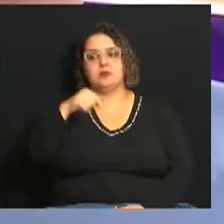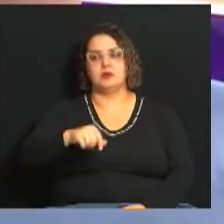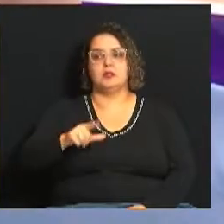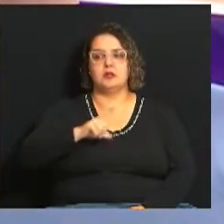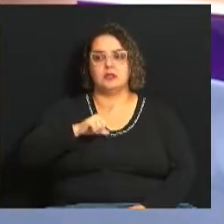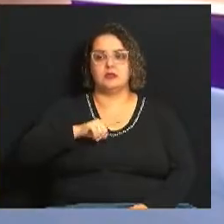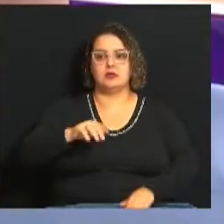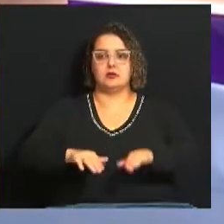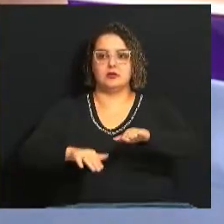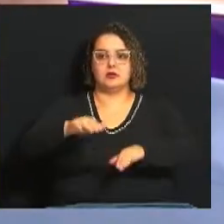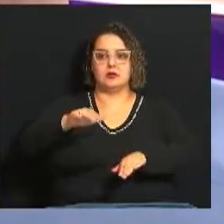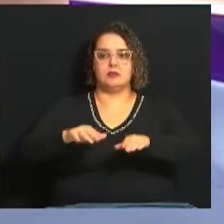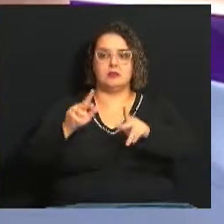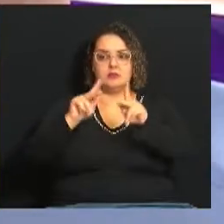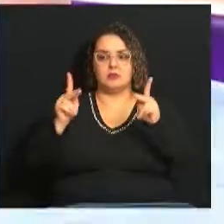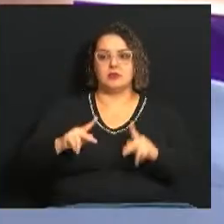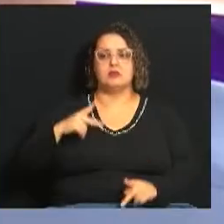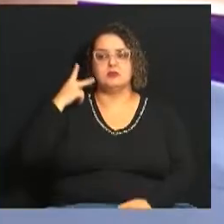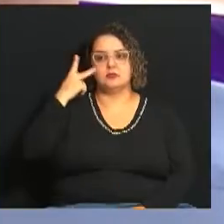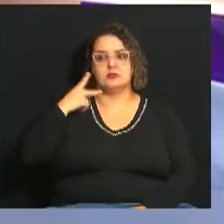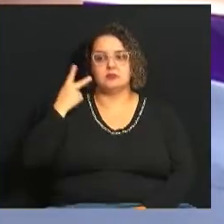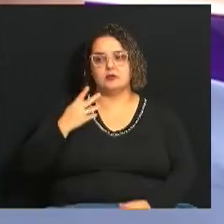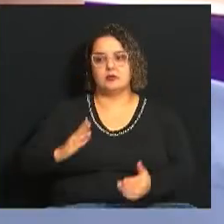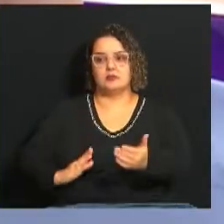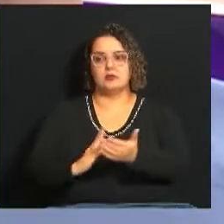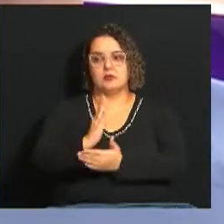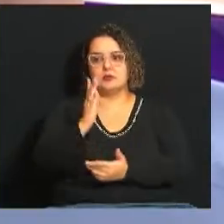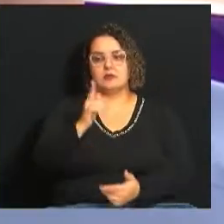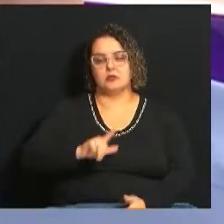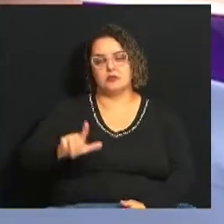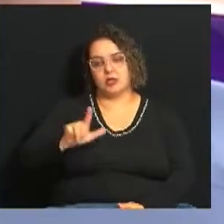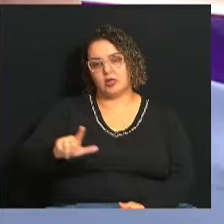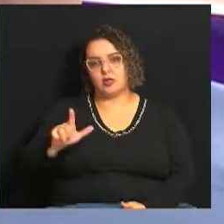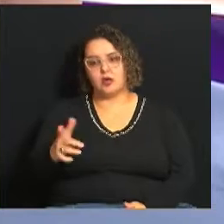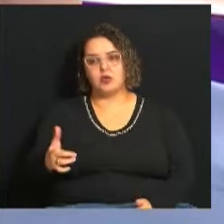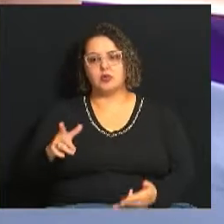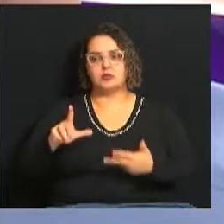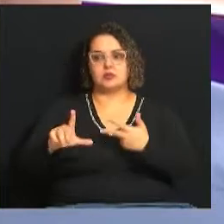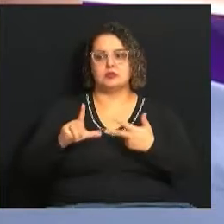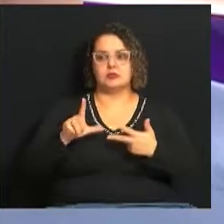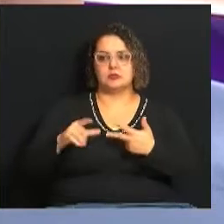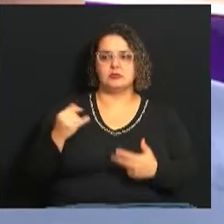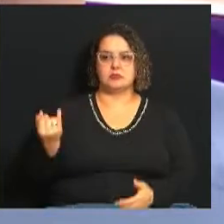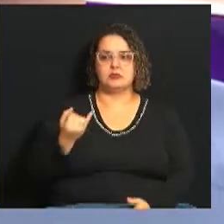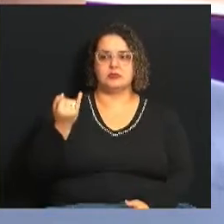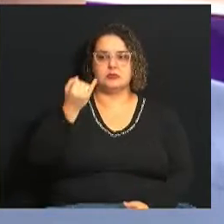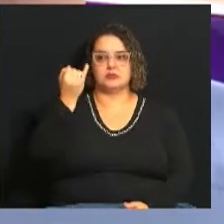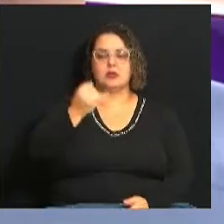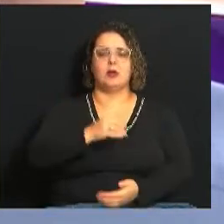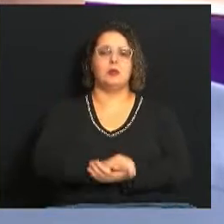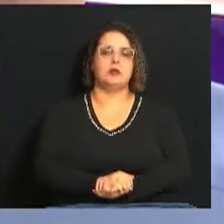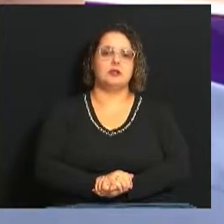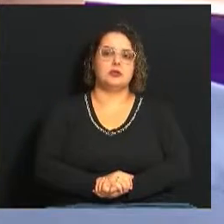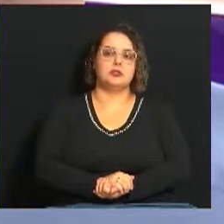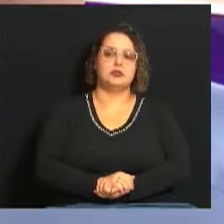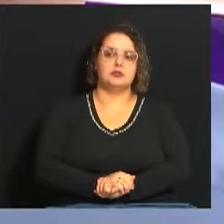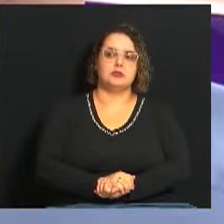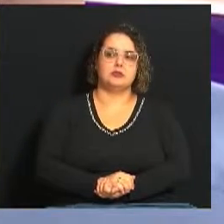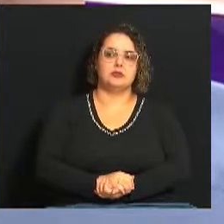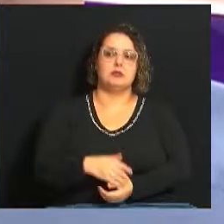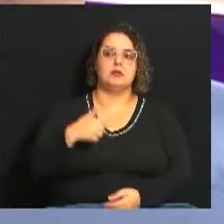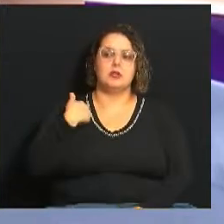para ter paz política e para aprová-lo, claro, né, as legislações lá que são importantes para a